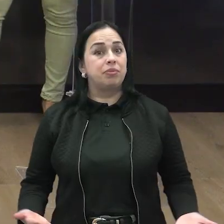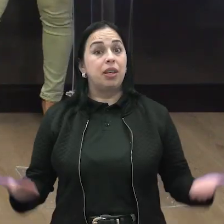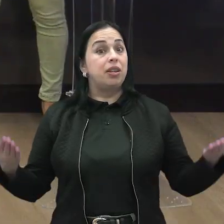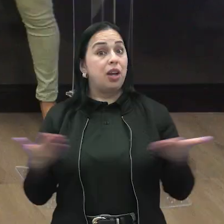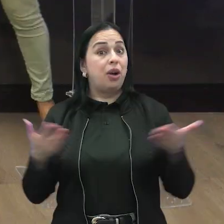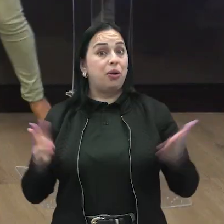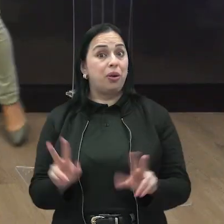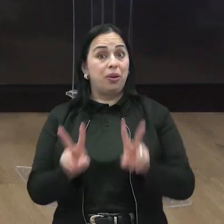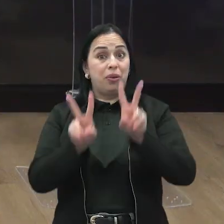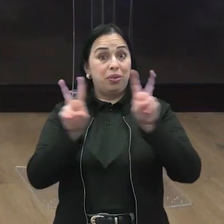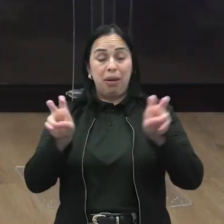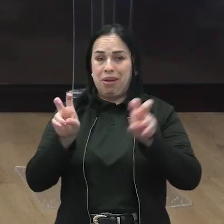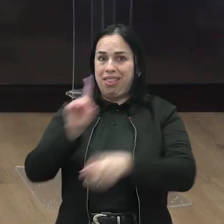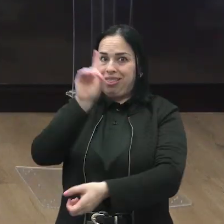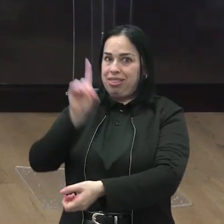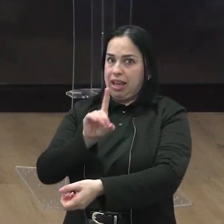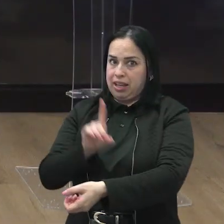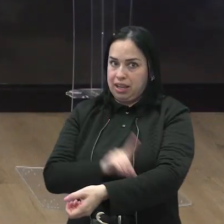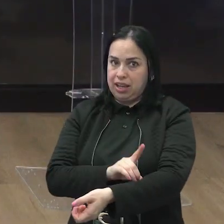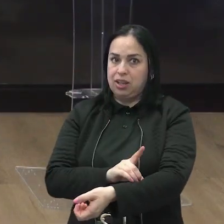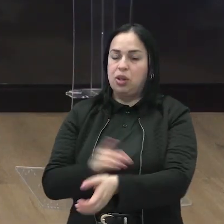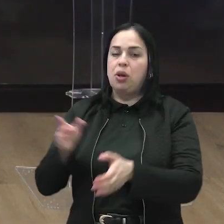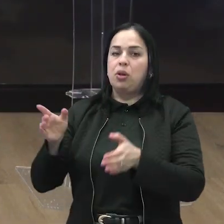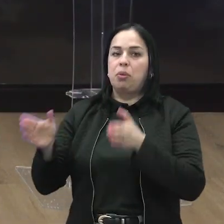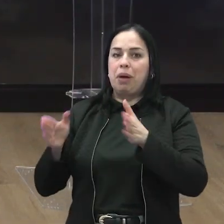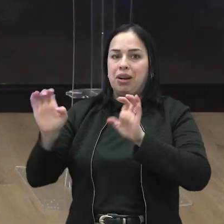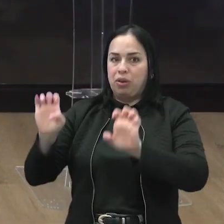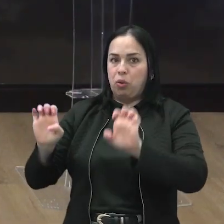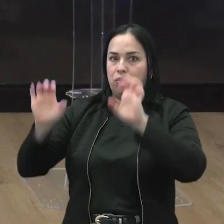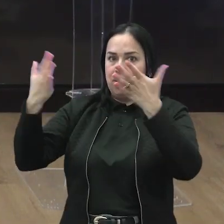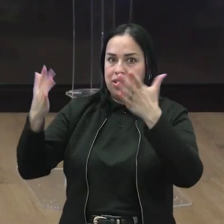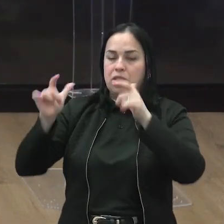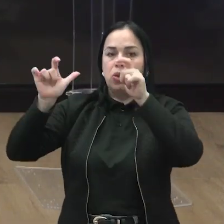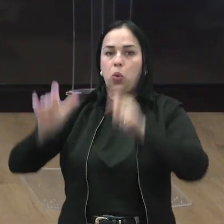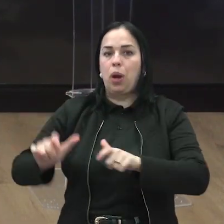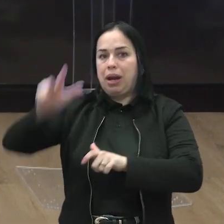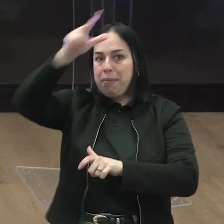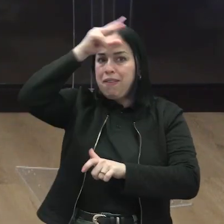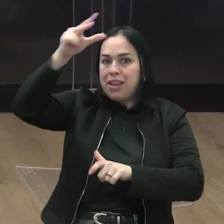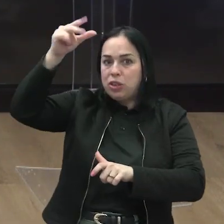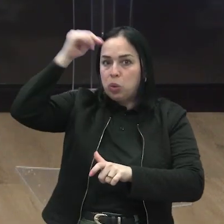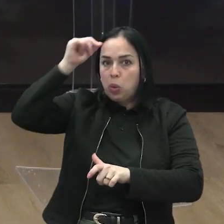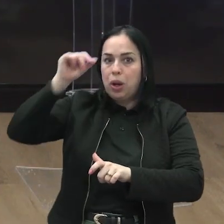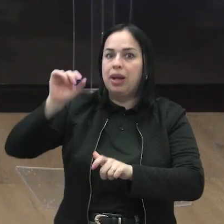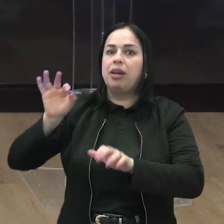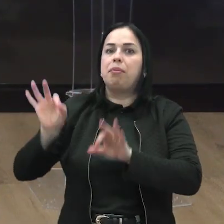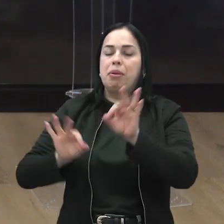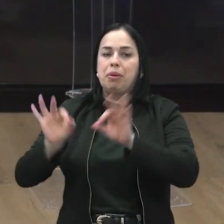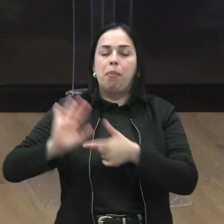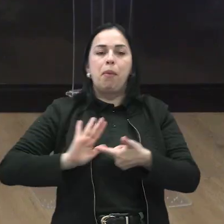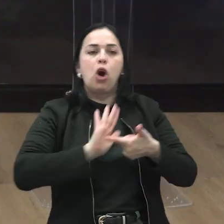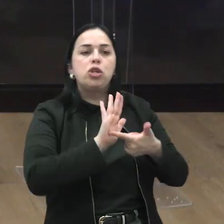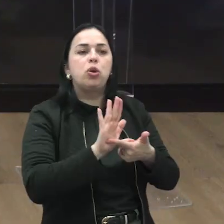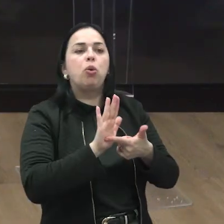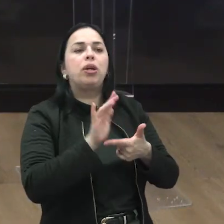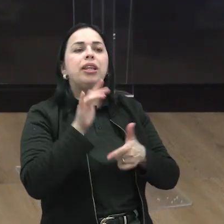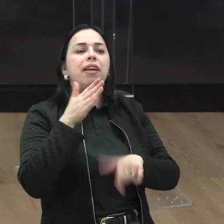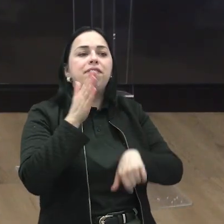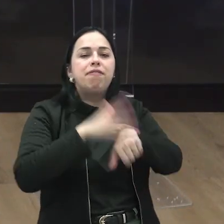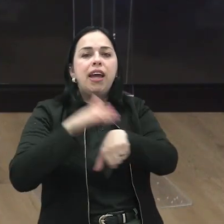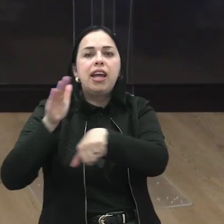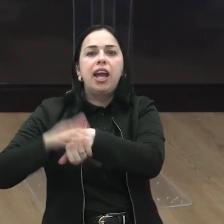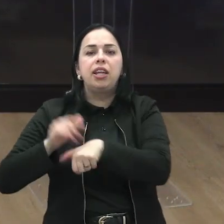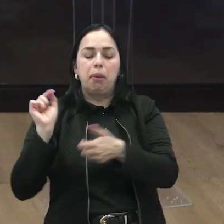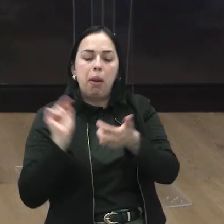E a gente fala agora sobre dengue. Durante evento realizado no Paço Municipal, a Prefeitura apresentou um balanço do trabalho